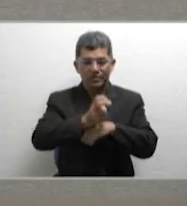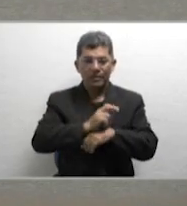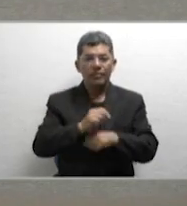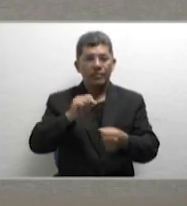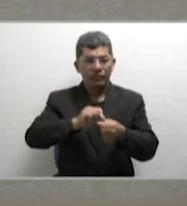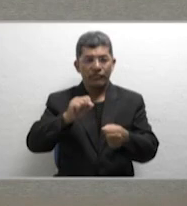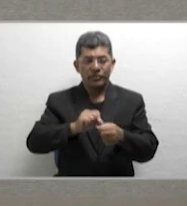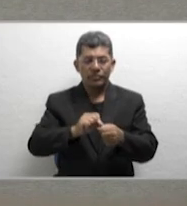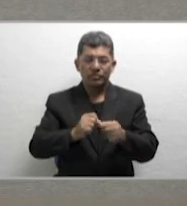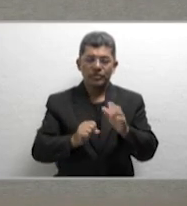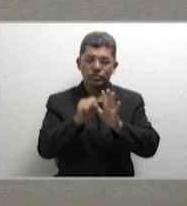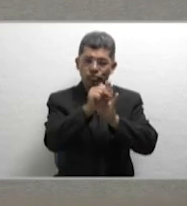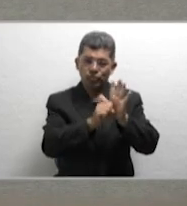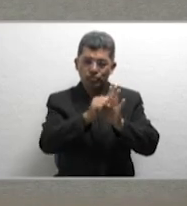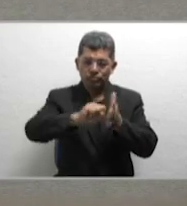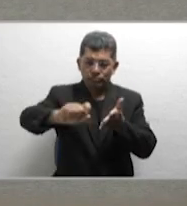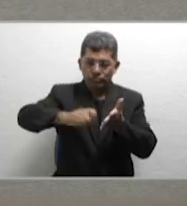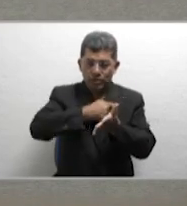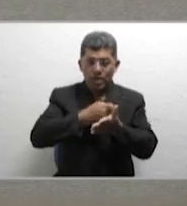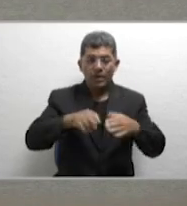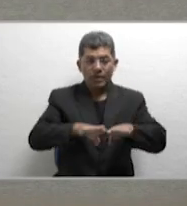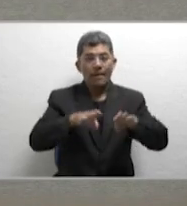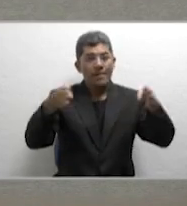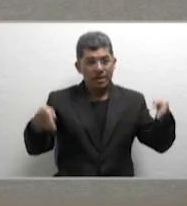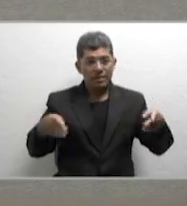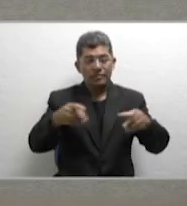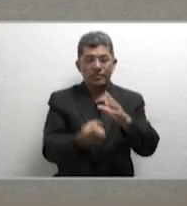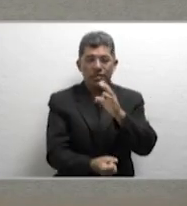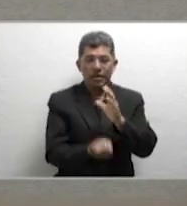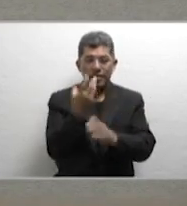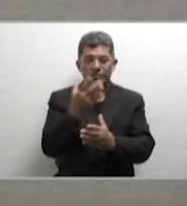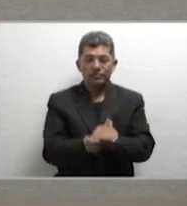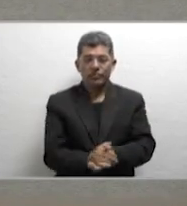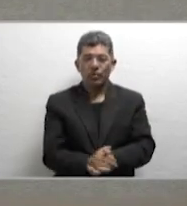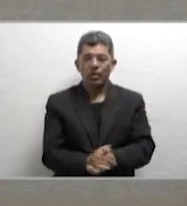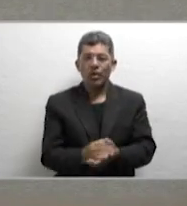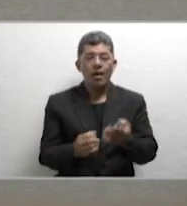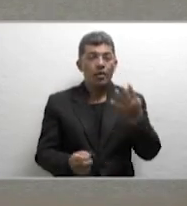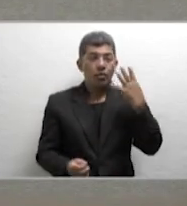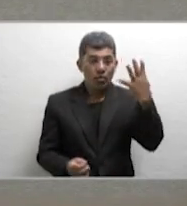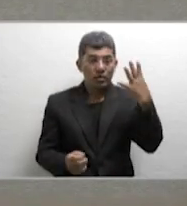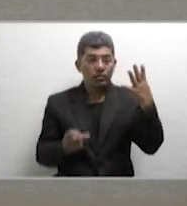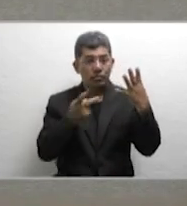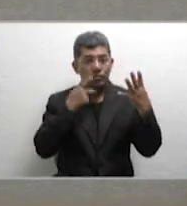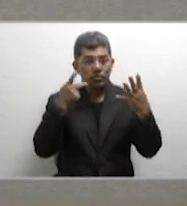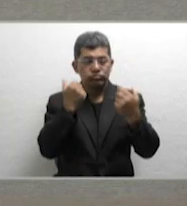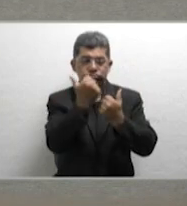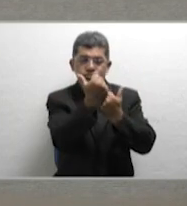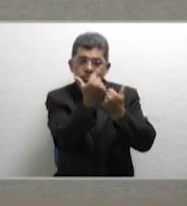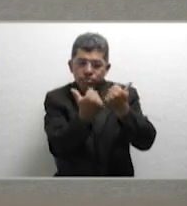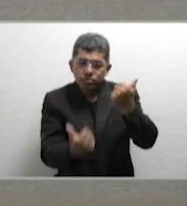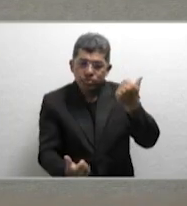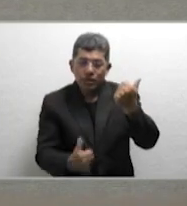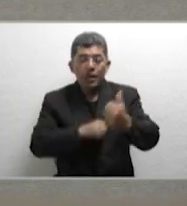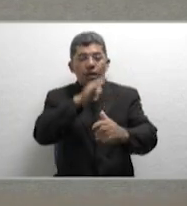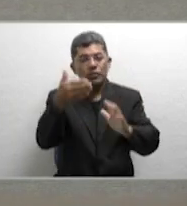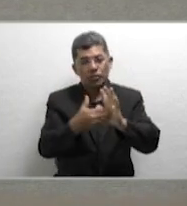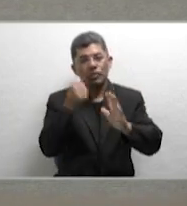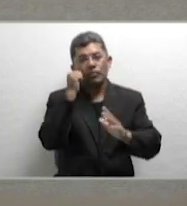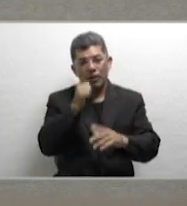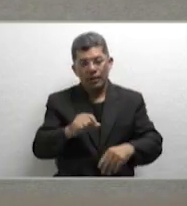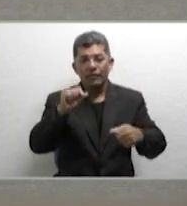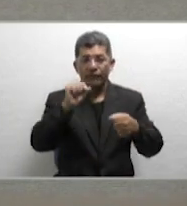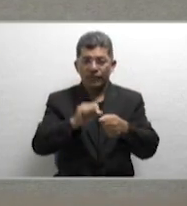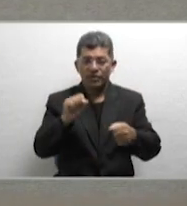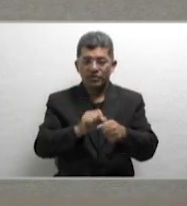fazer uma resolução de autoria da mesa, criando 4 procuradorias adjuntas para que todas as mulheres